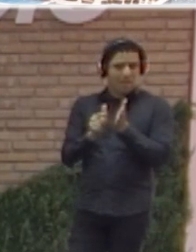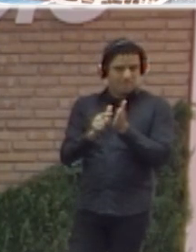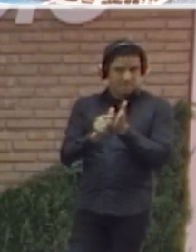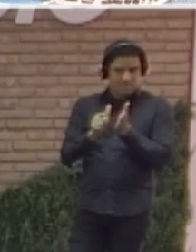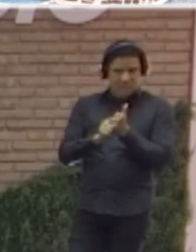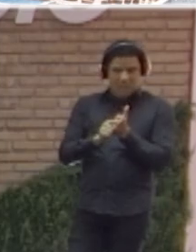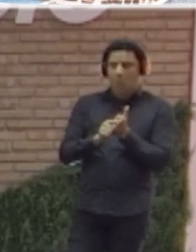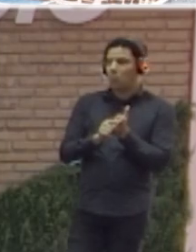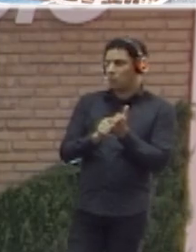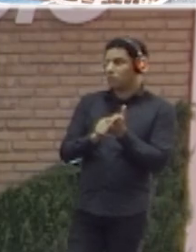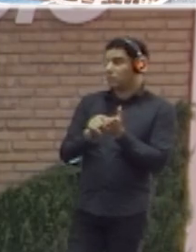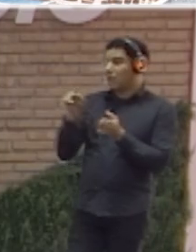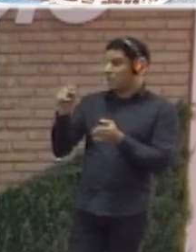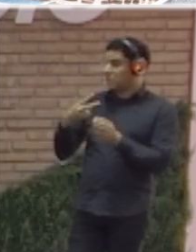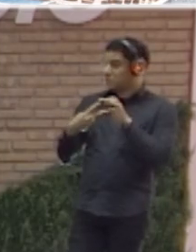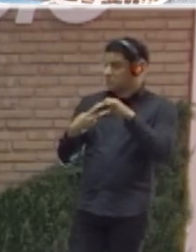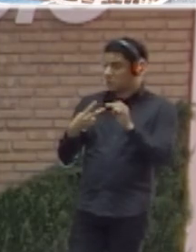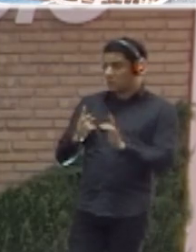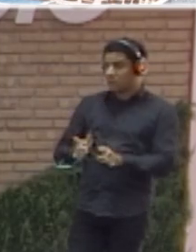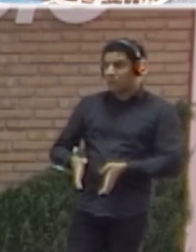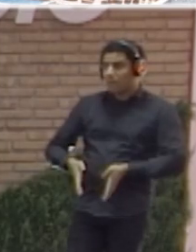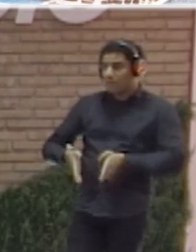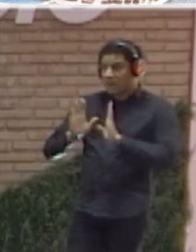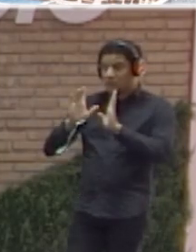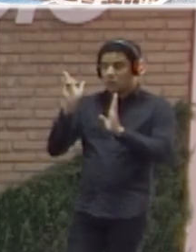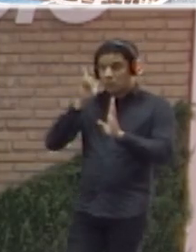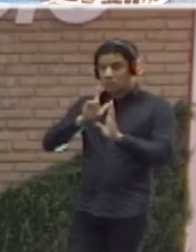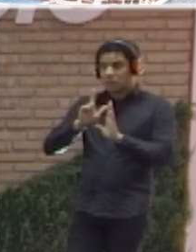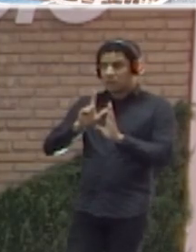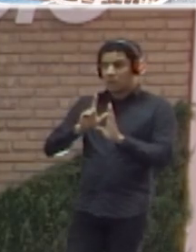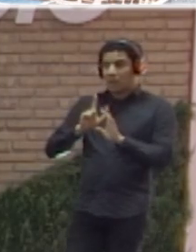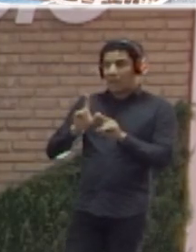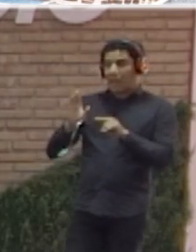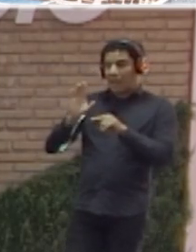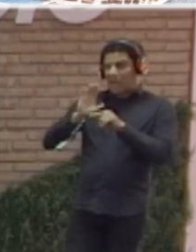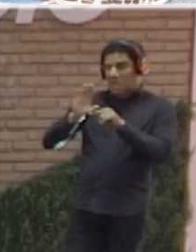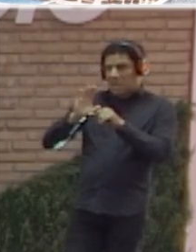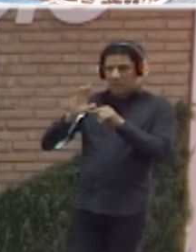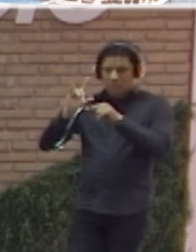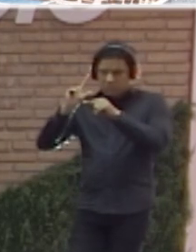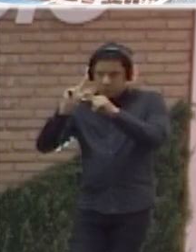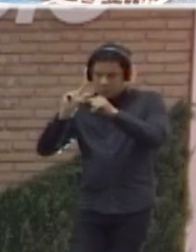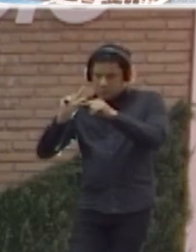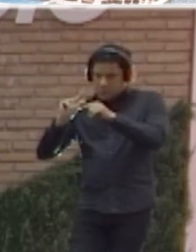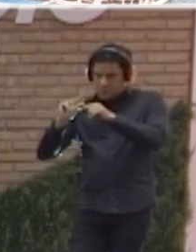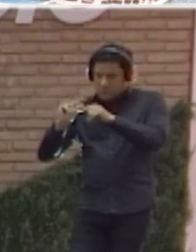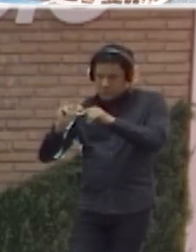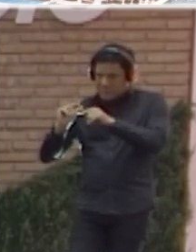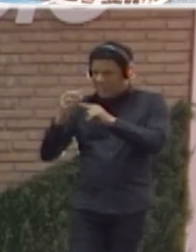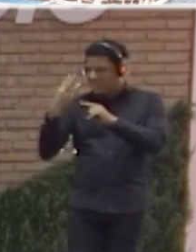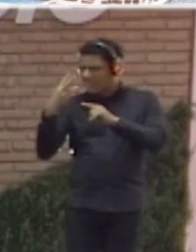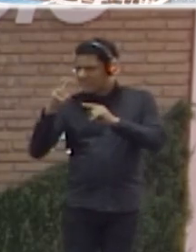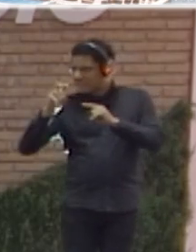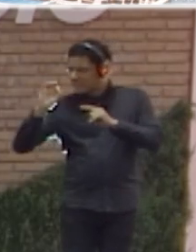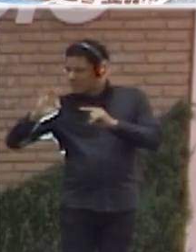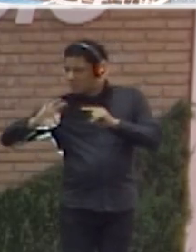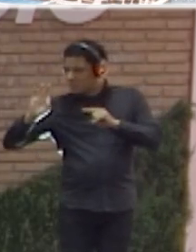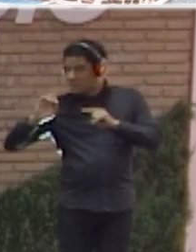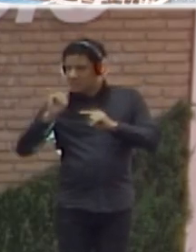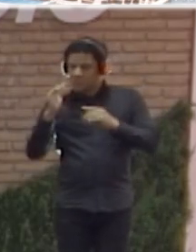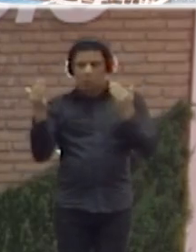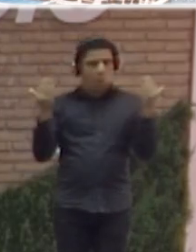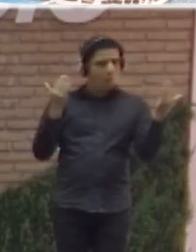E com esses prédios, nós conseguimos reduzir as emissões em aproximadamente 35% comparado com edifícios de